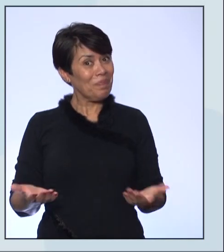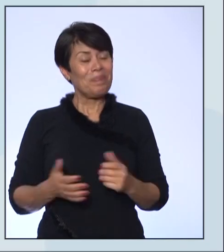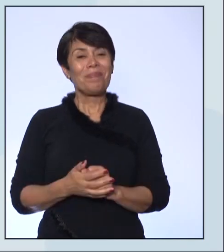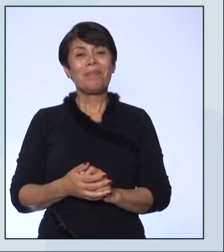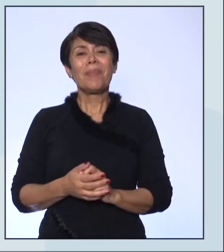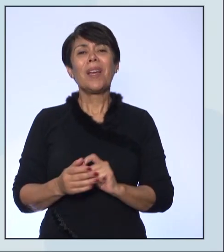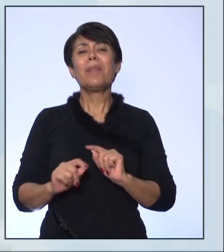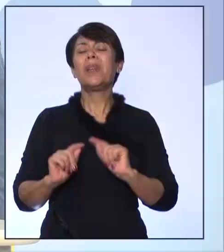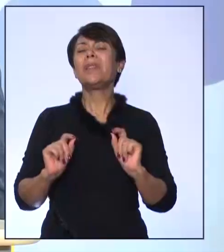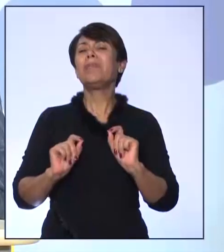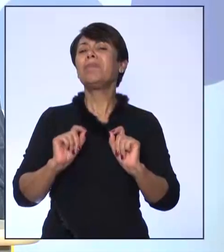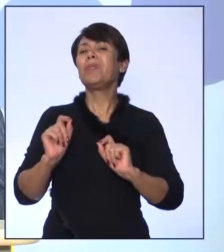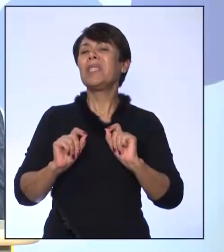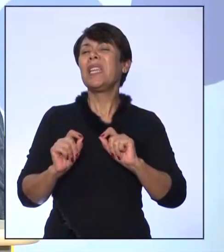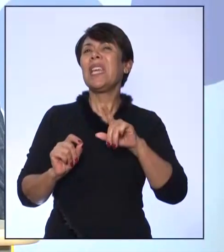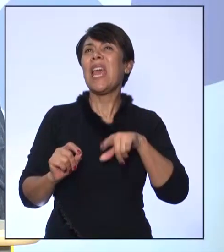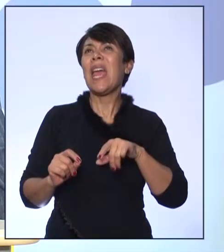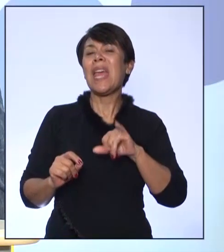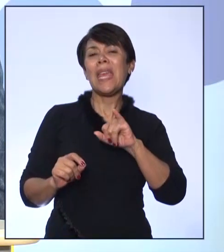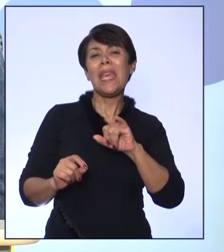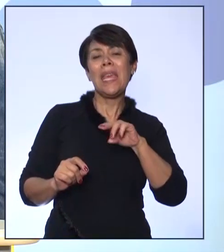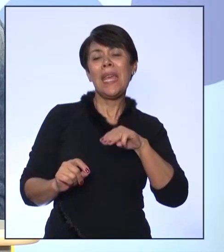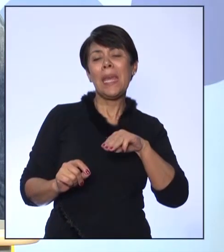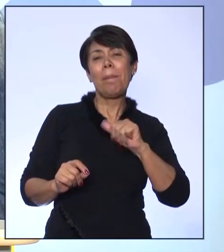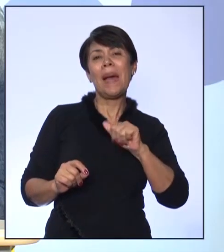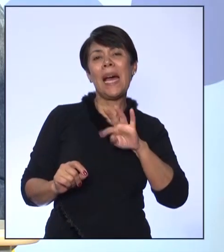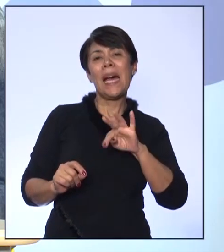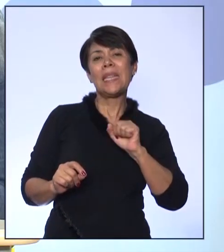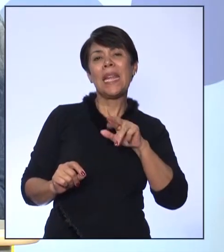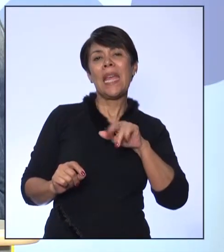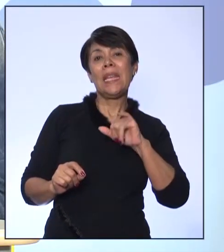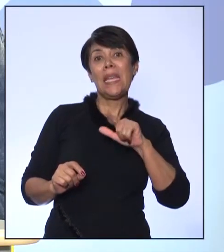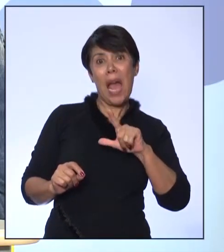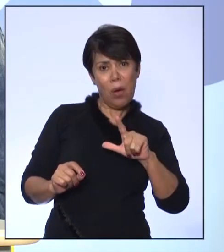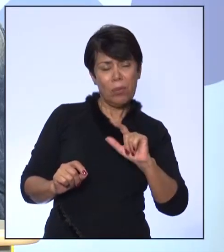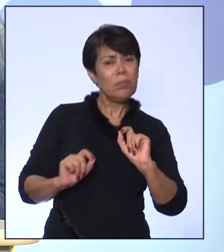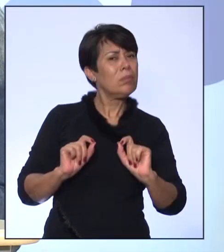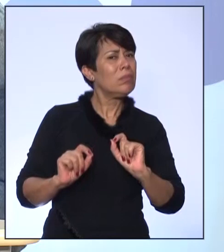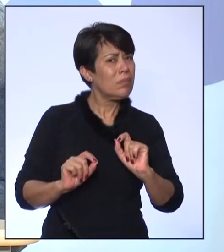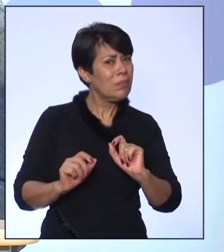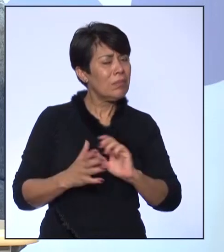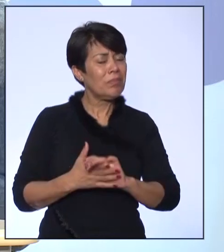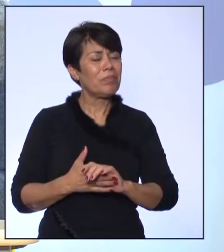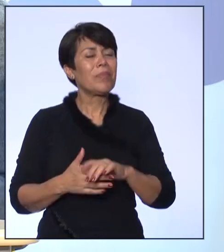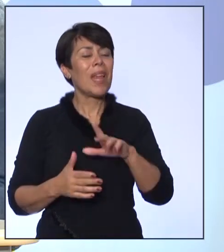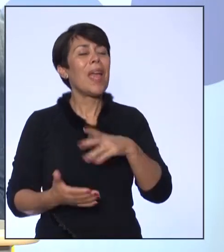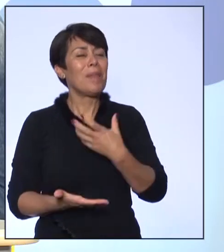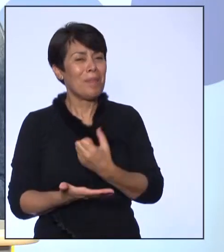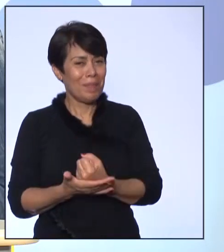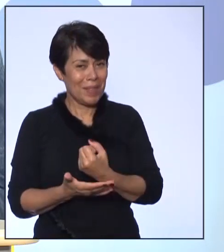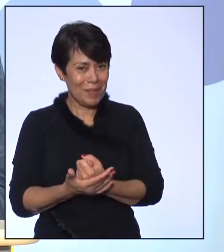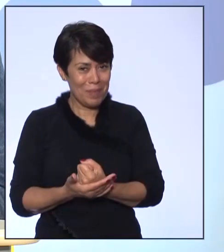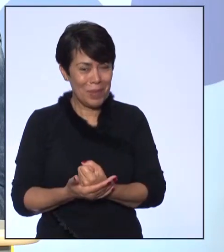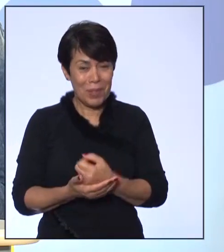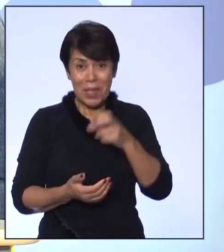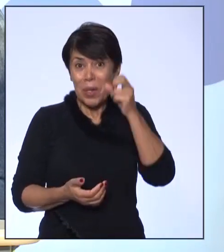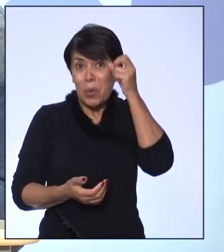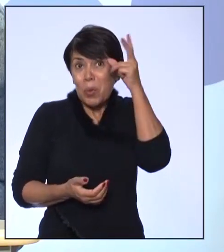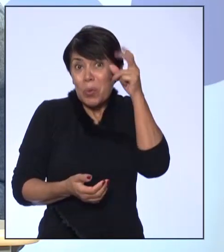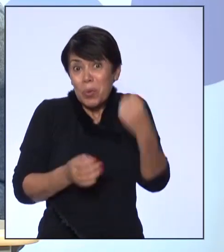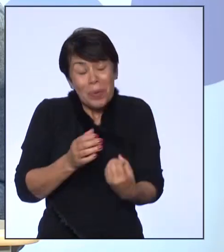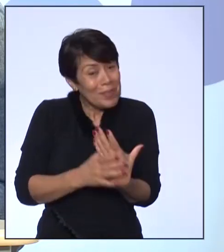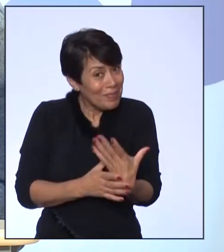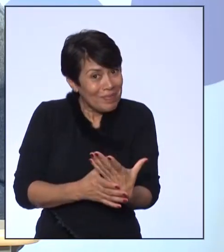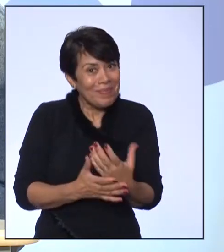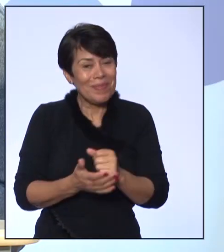que vem a ser o patrimônio imaterial? Patrimônio material, a gente costuma dizer que é aquele patrimônio produzido culturalmente, só